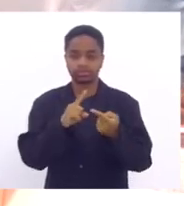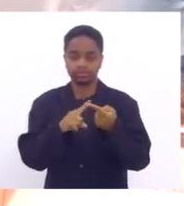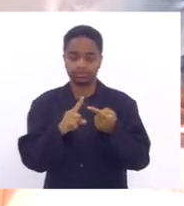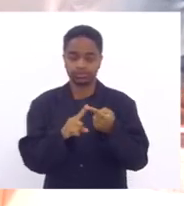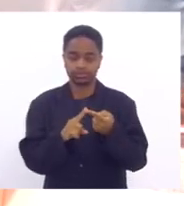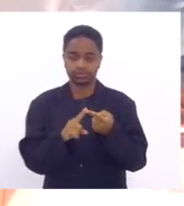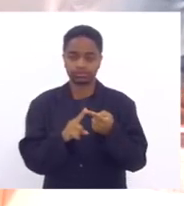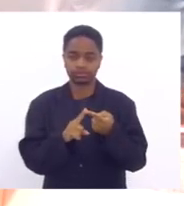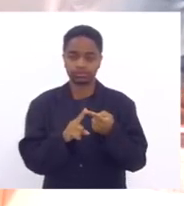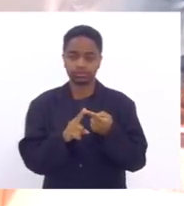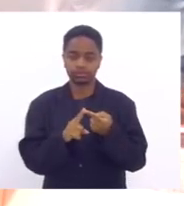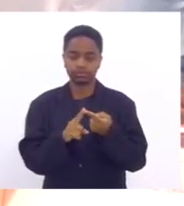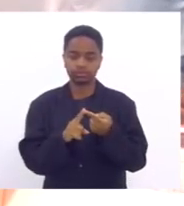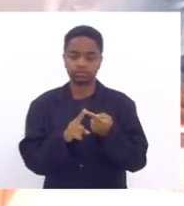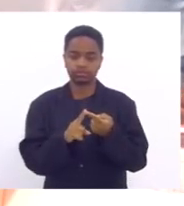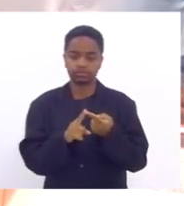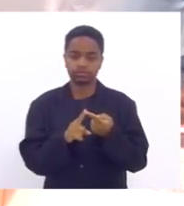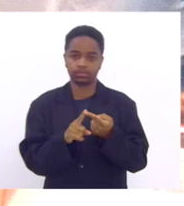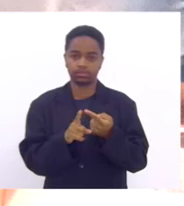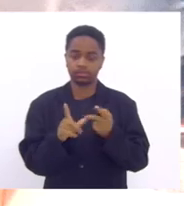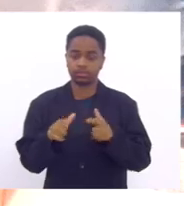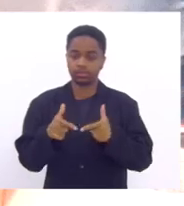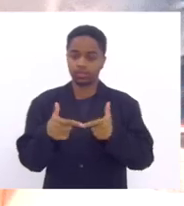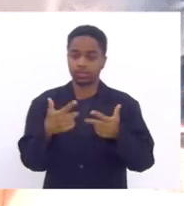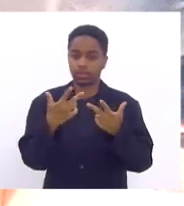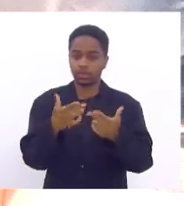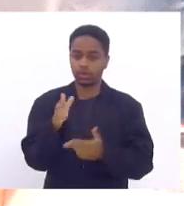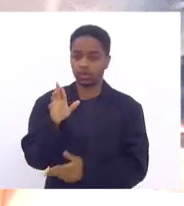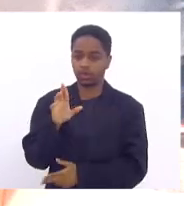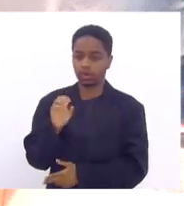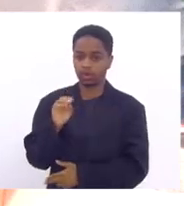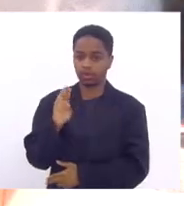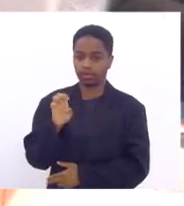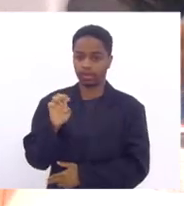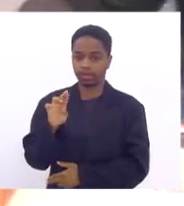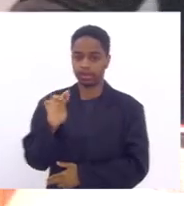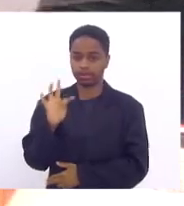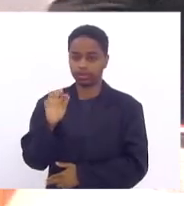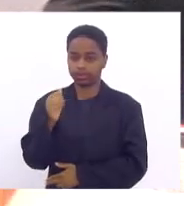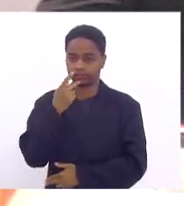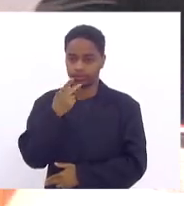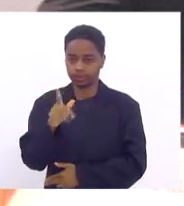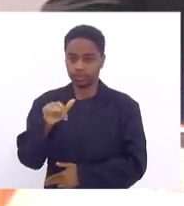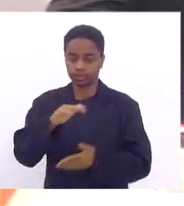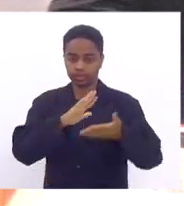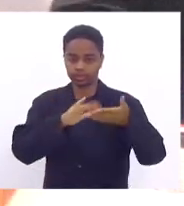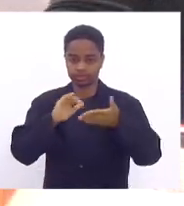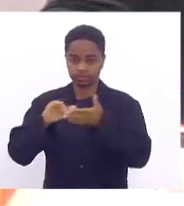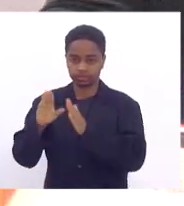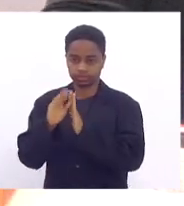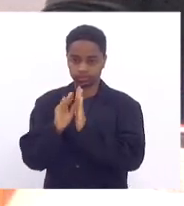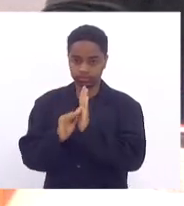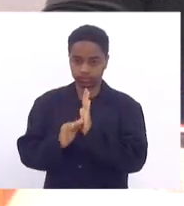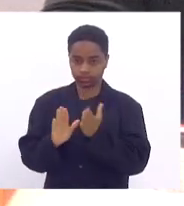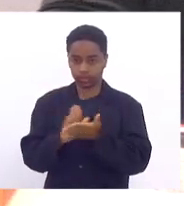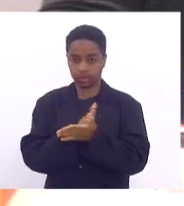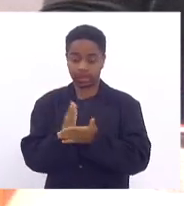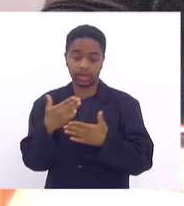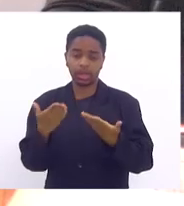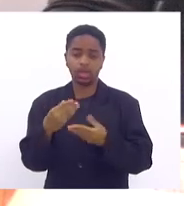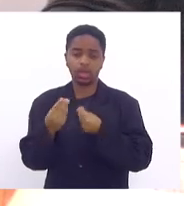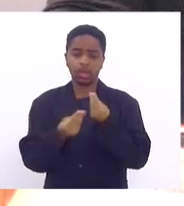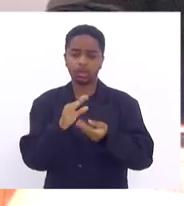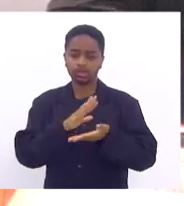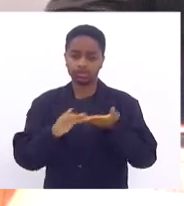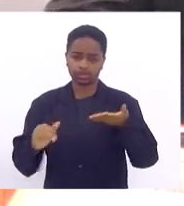lugar fazer o que a professora Roberta bem pontuou que seriam retirar conteúdos específicos Ah mas como se vai retirar